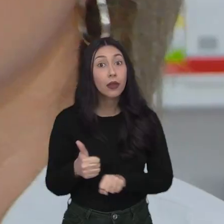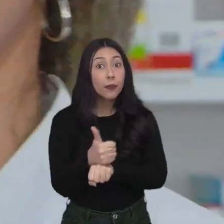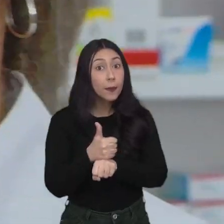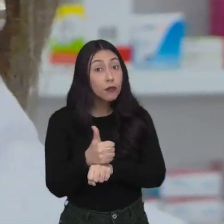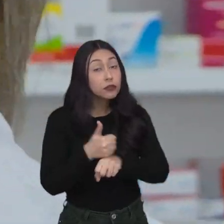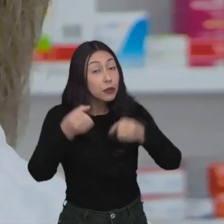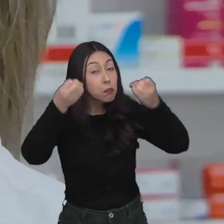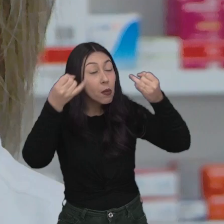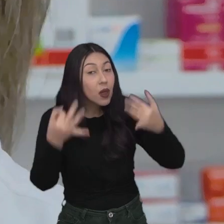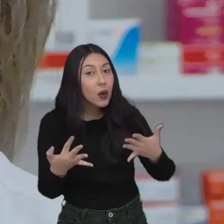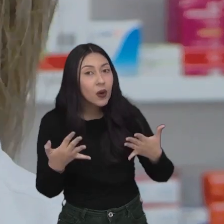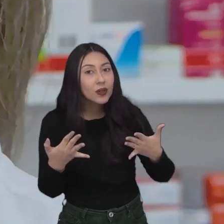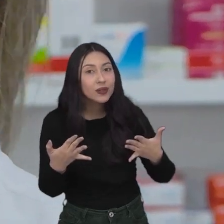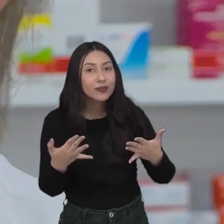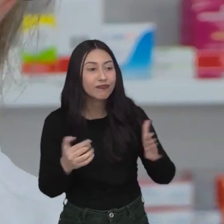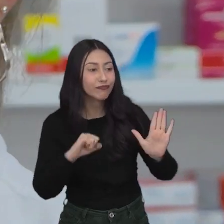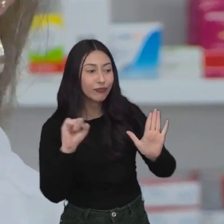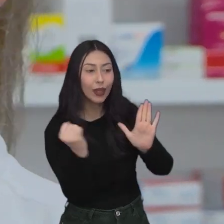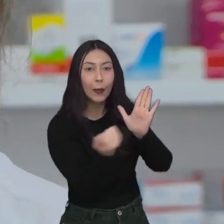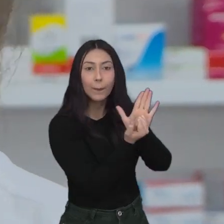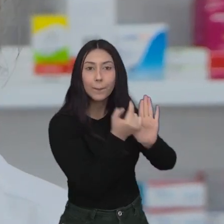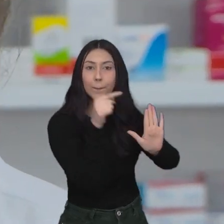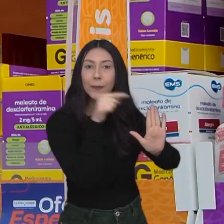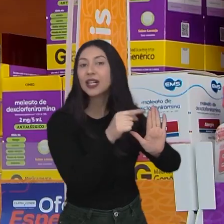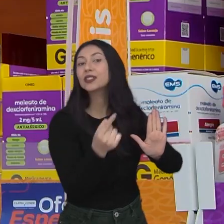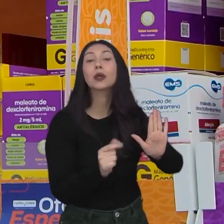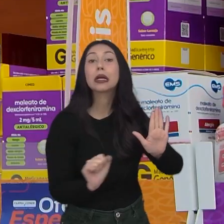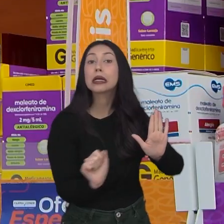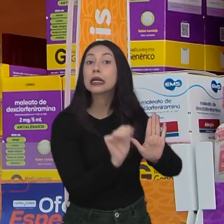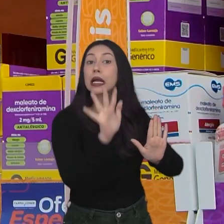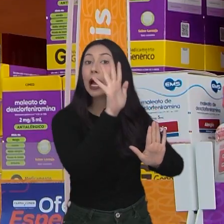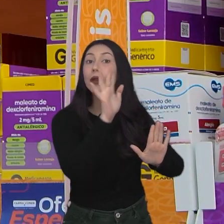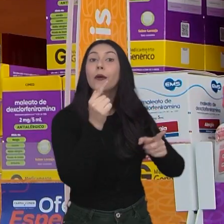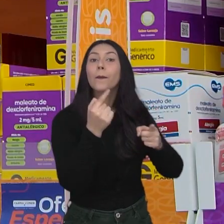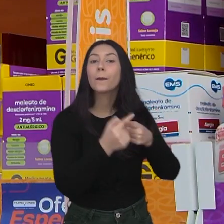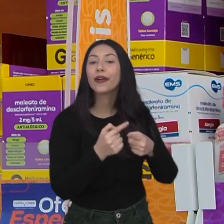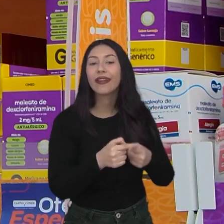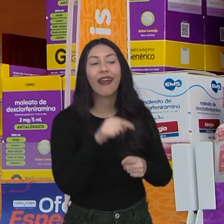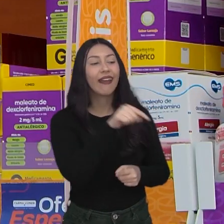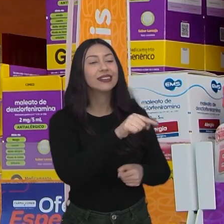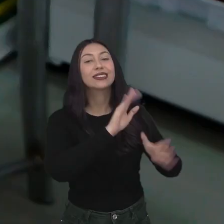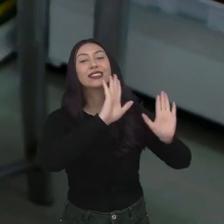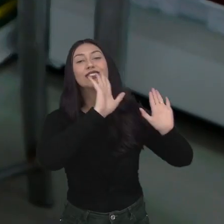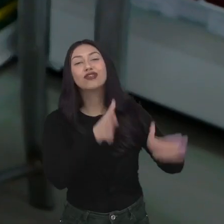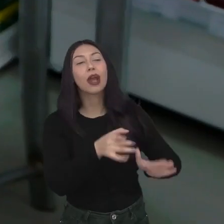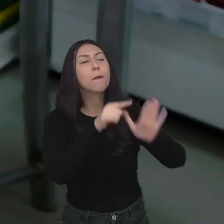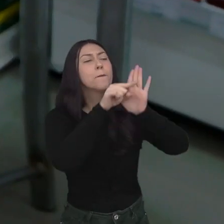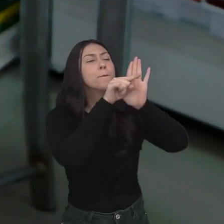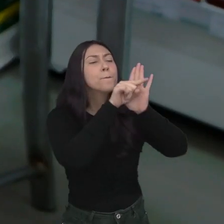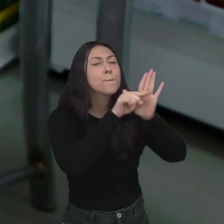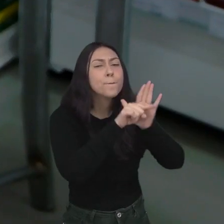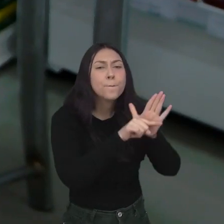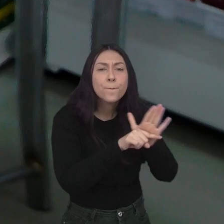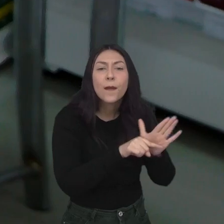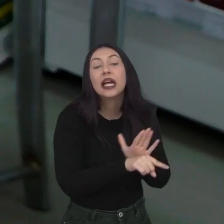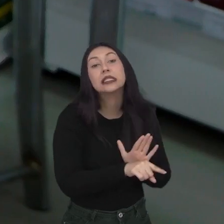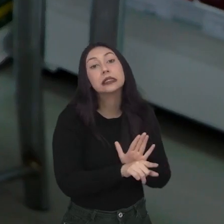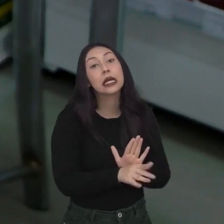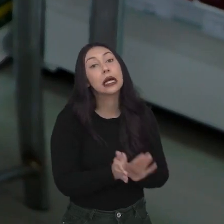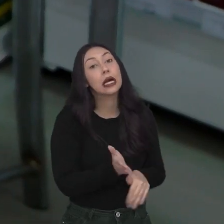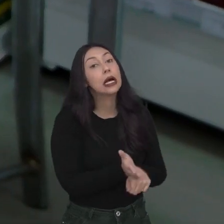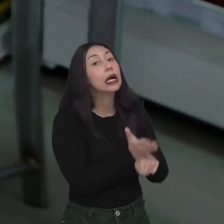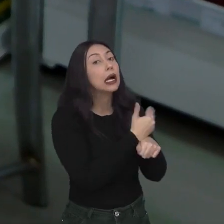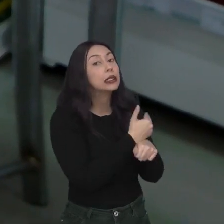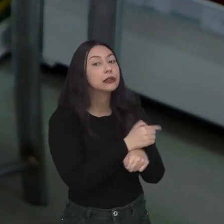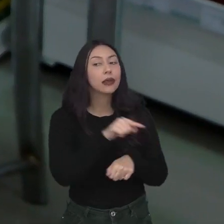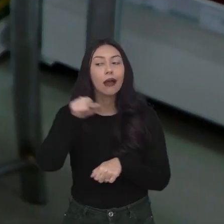investimento. Como a farmacêutica disse, os medicamentos de referência têm esse valor para bancar todo o estudo que foi feito para